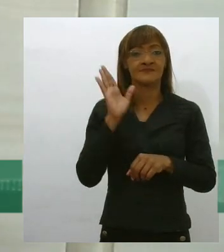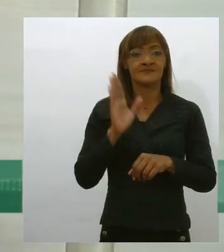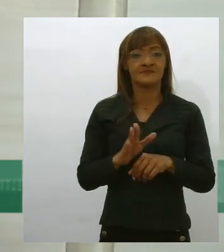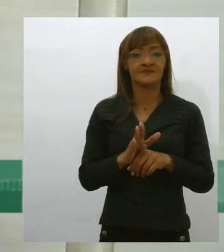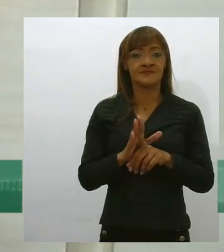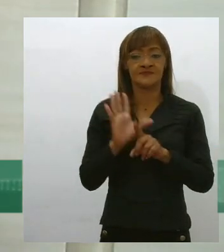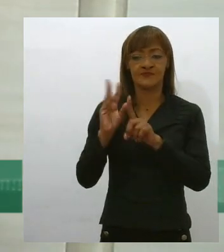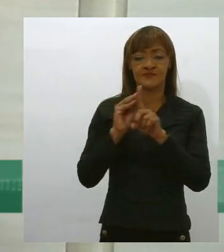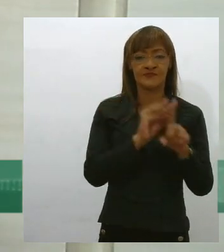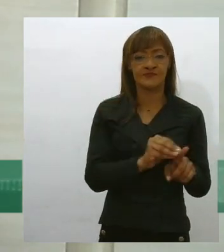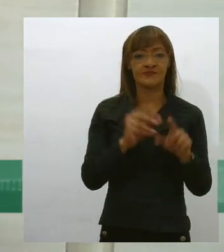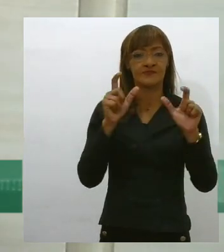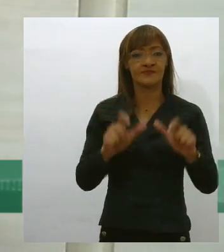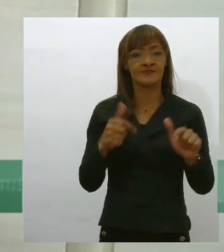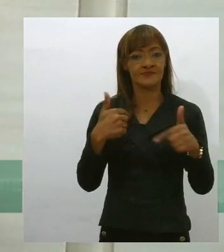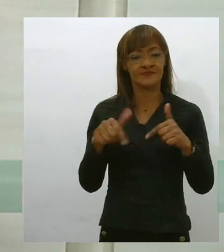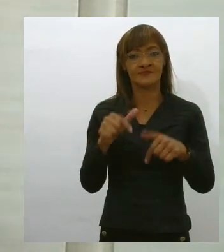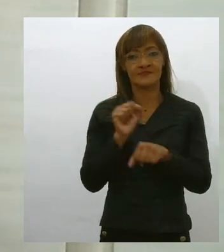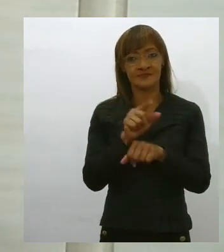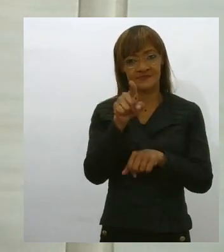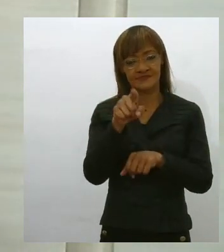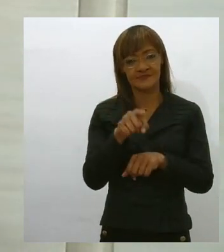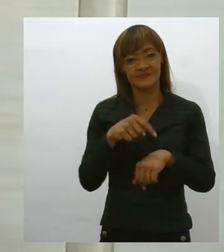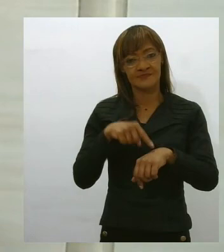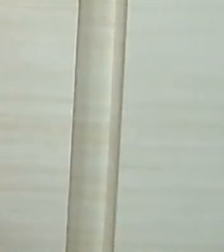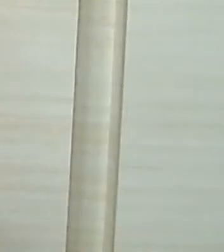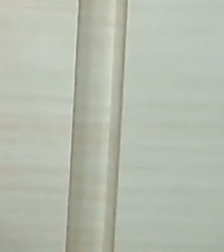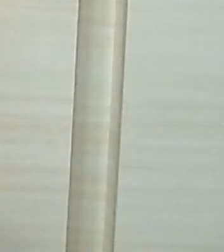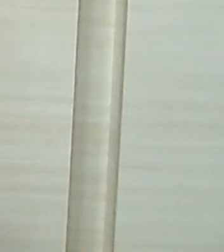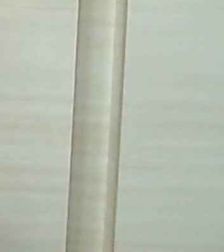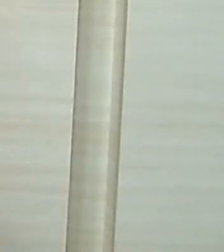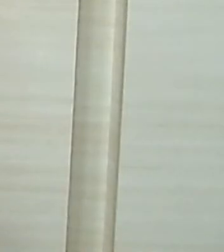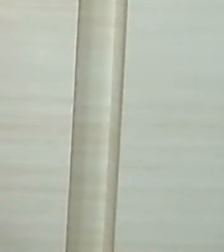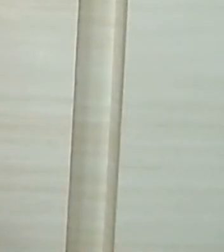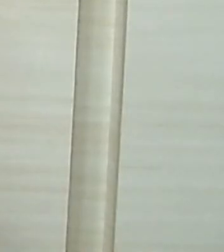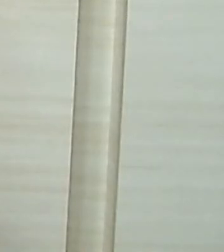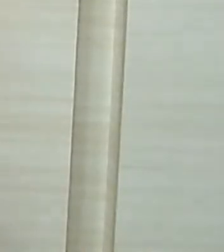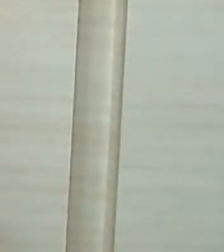no ambiente de trabalho eu aguardo você às nove horas da manhã e